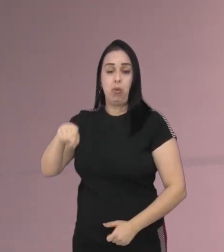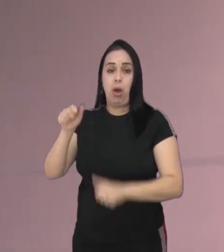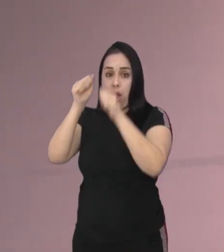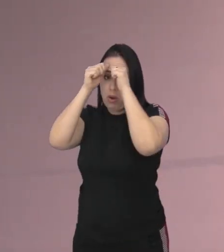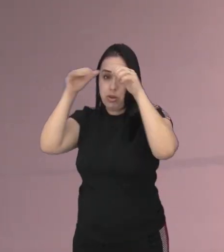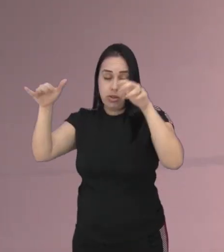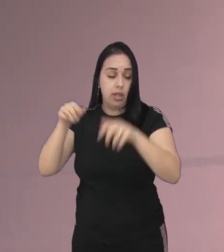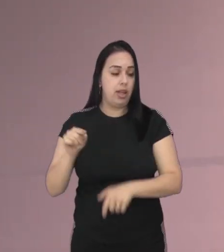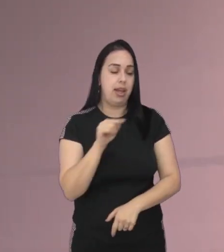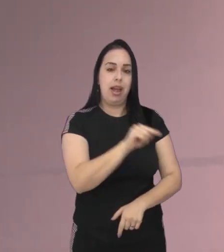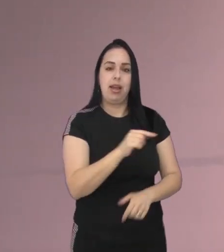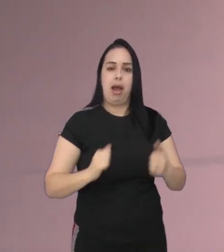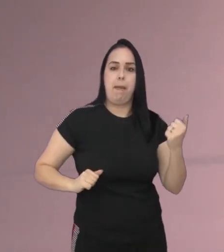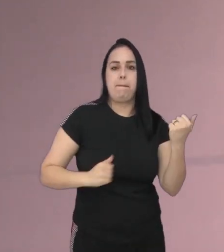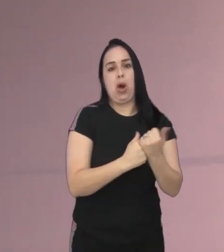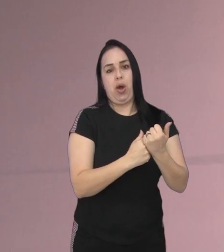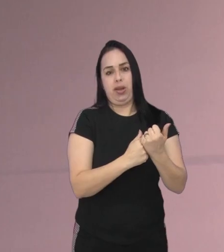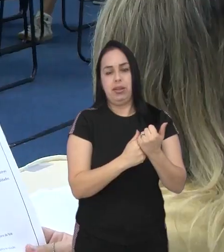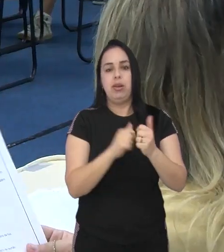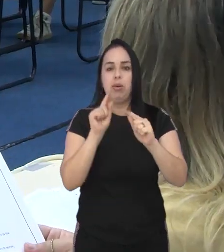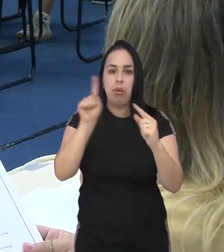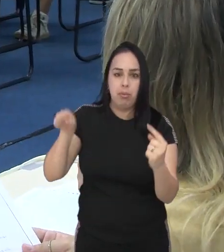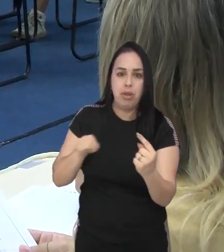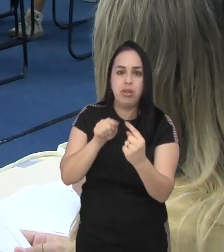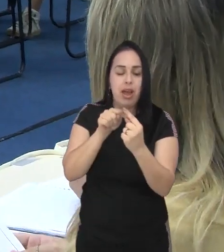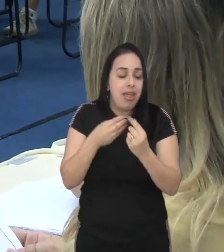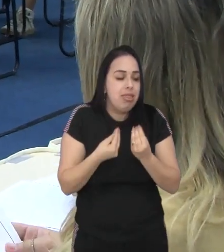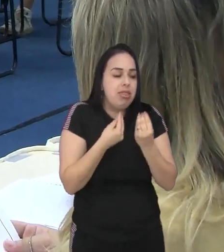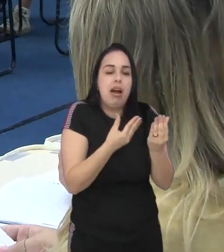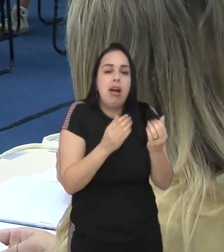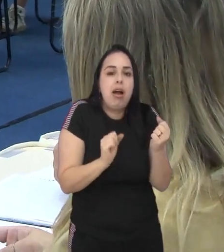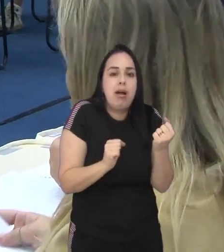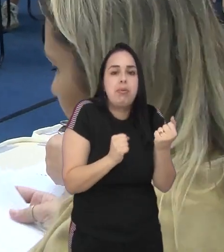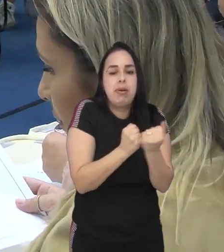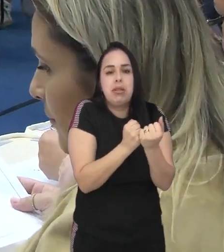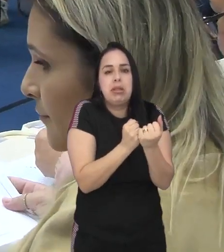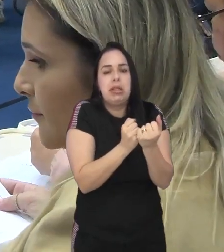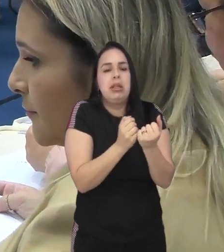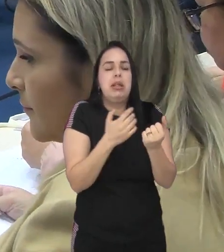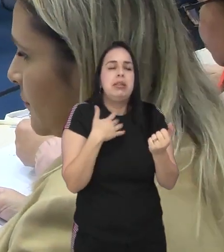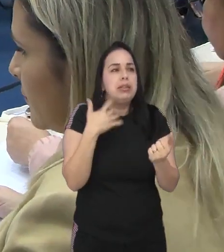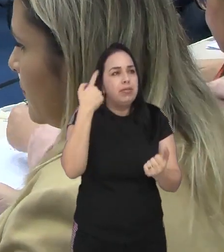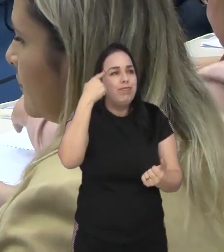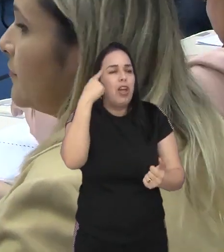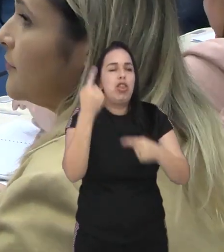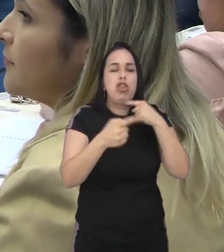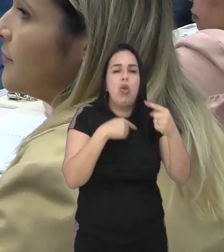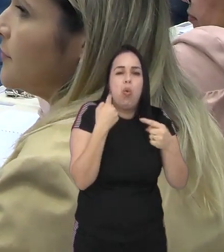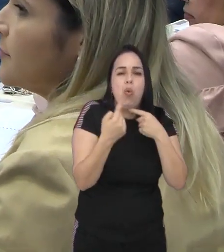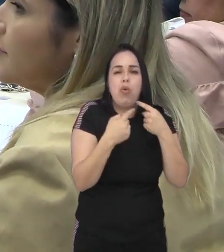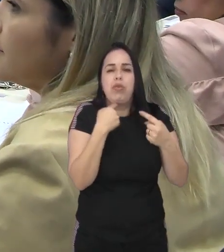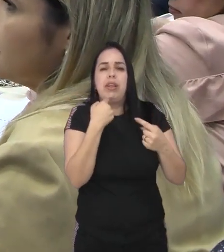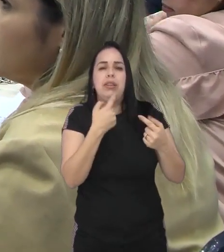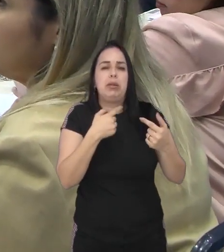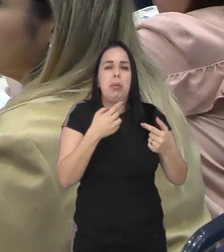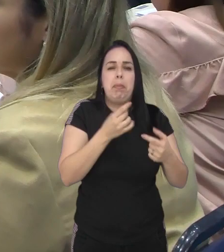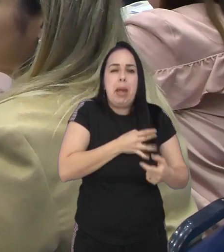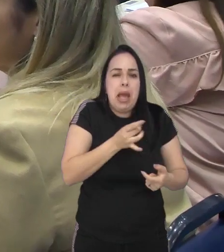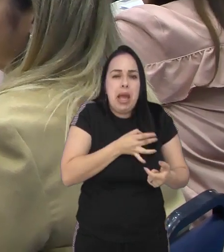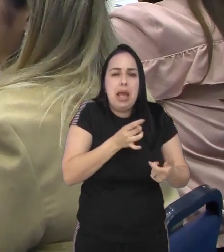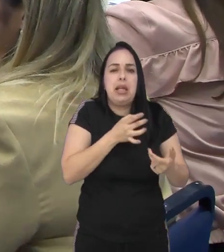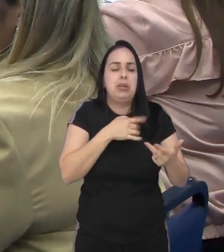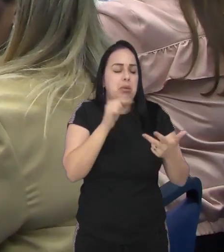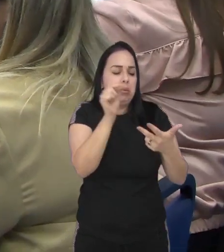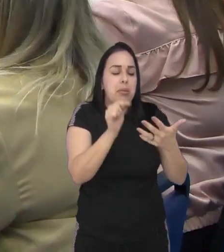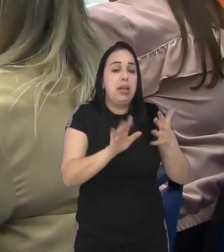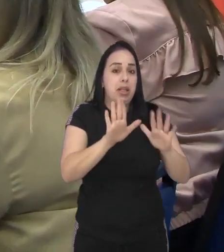o transtorno do espectro autista. O objetivo é oferecer apoio para lidar com medos, incertezas e